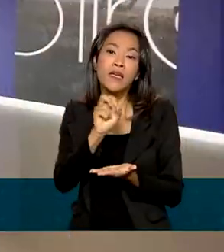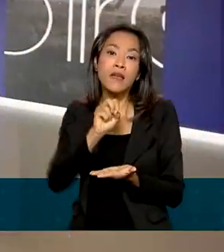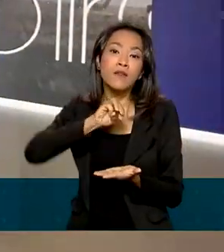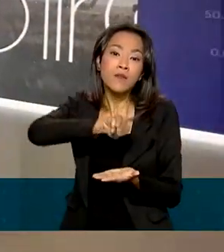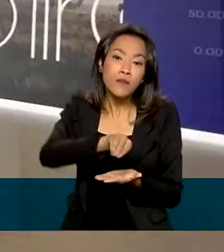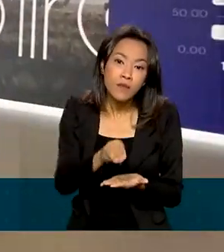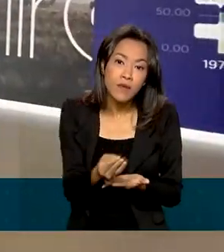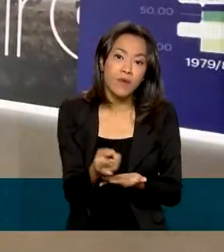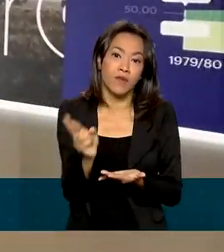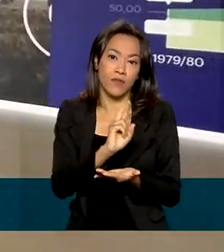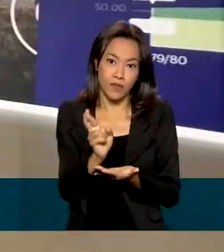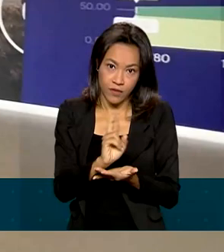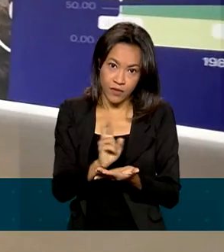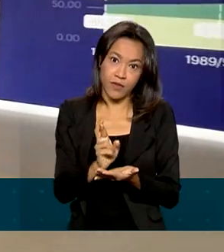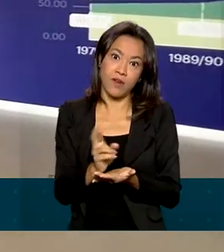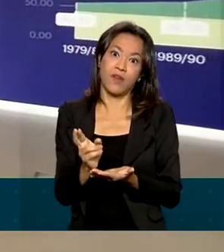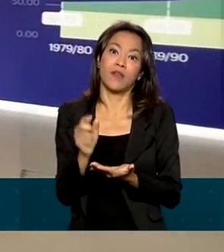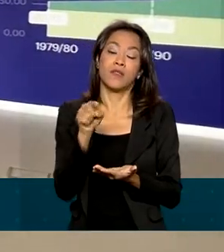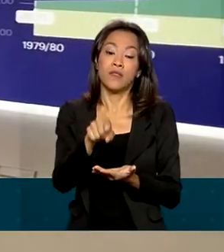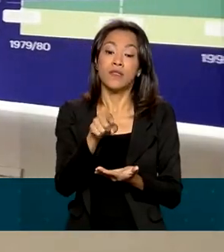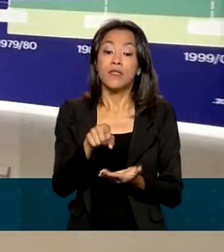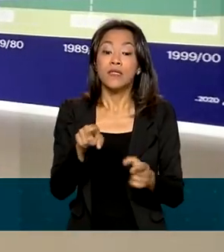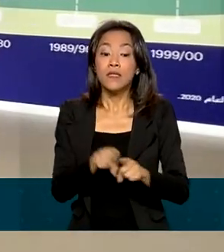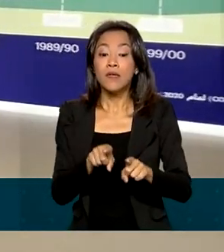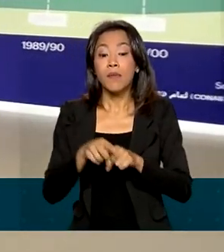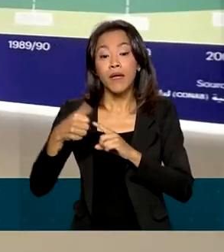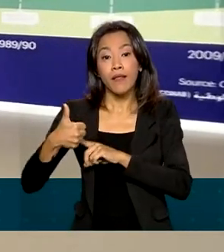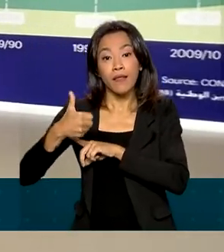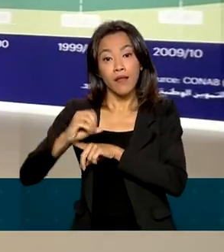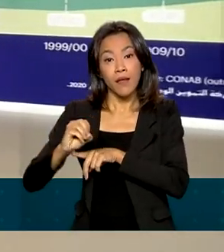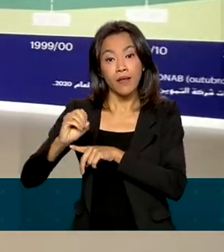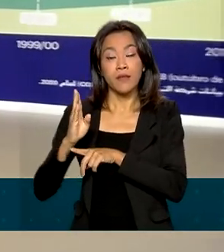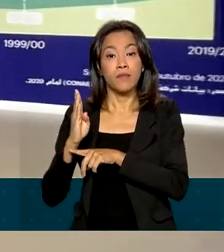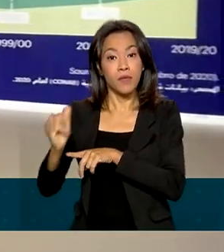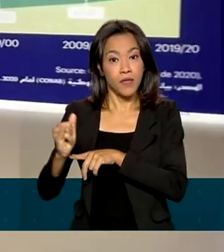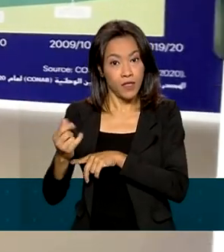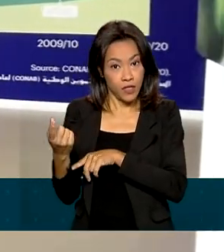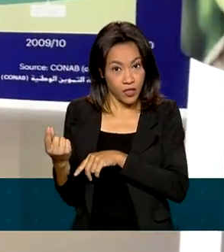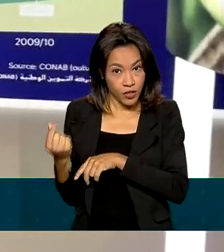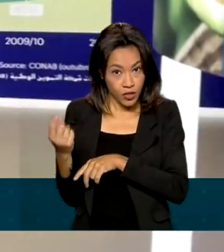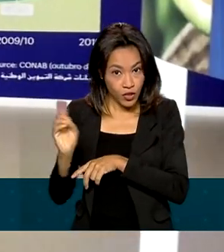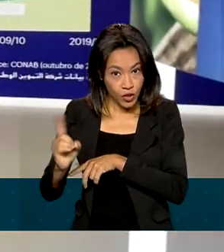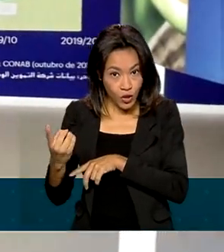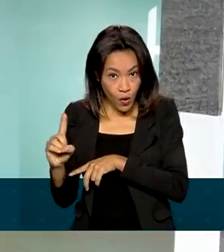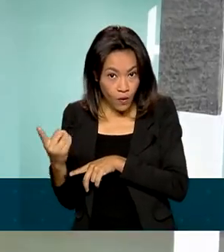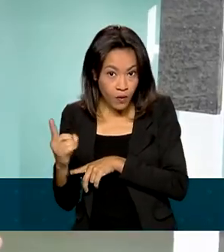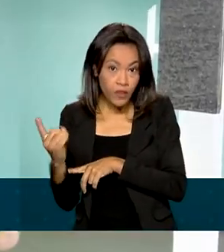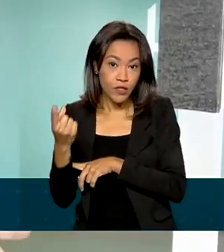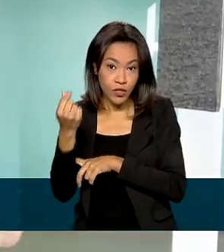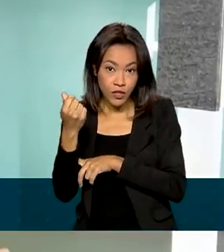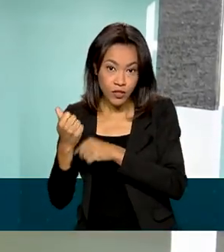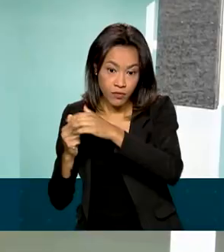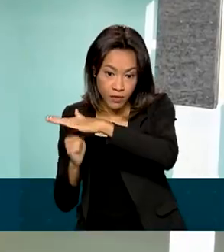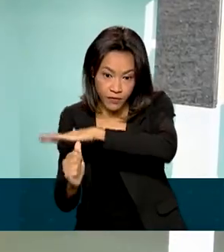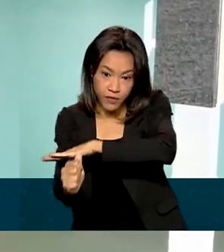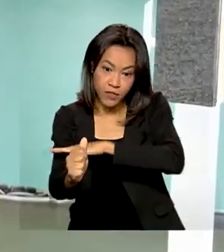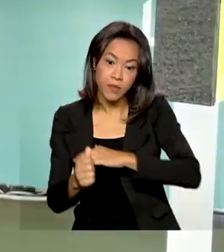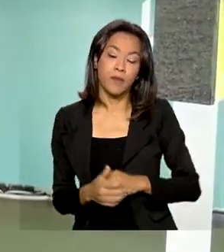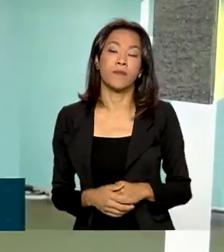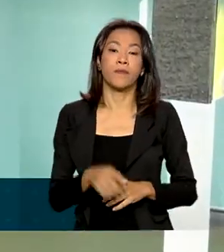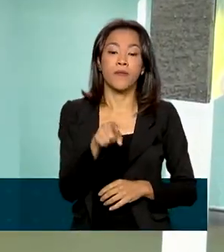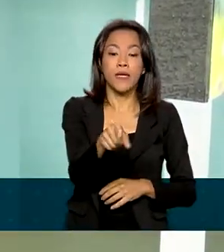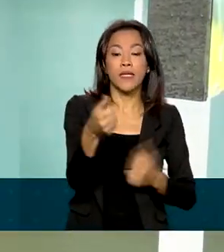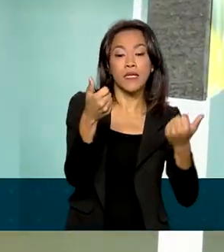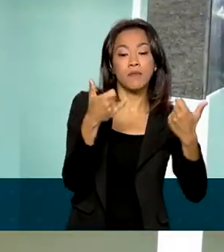em exportações para o país e 10 bilhões de dólares em investimentos. Essa exposição que